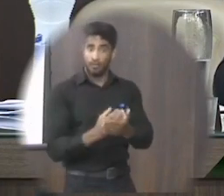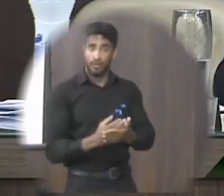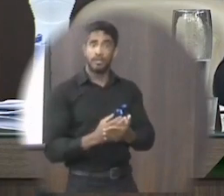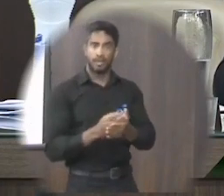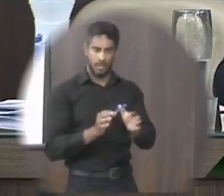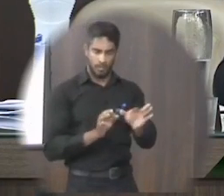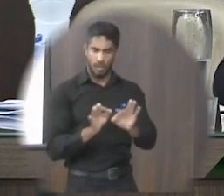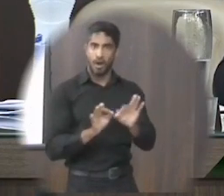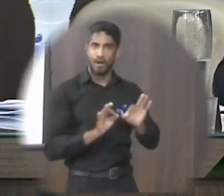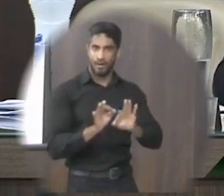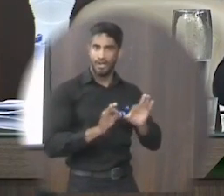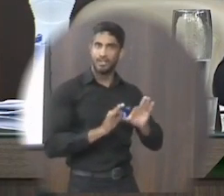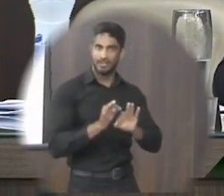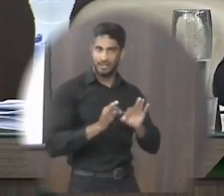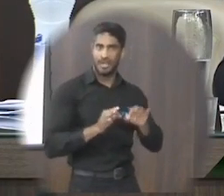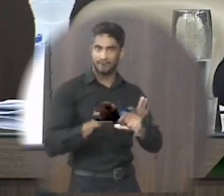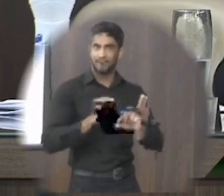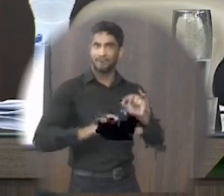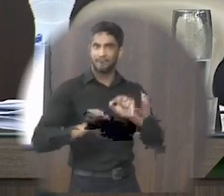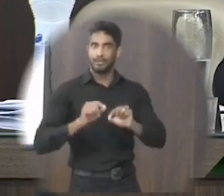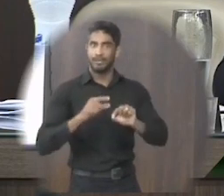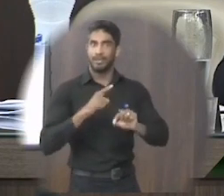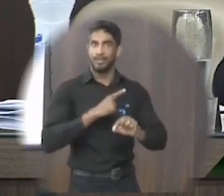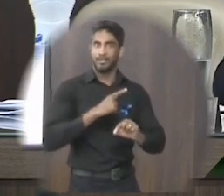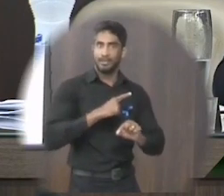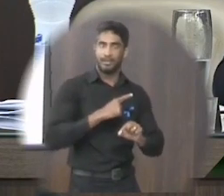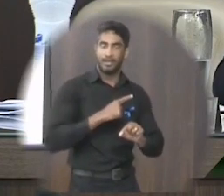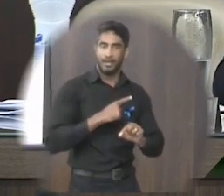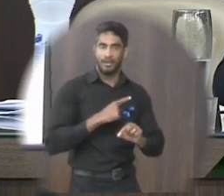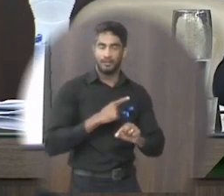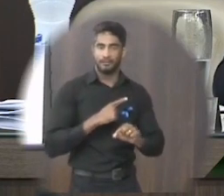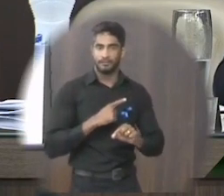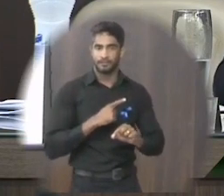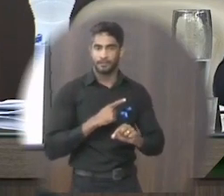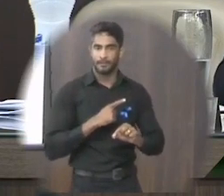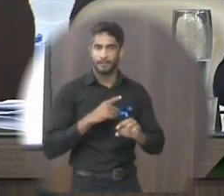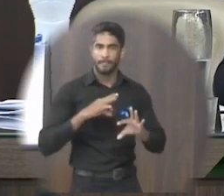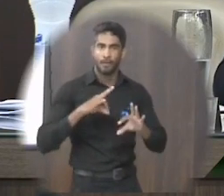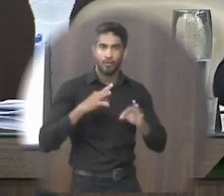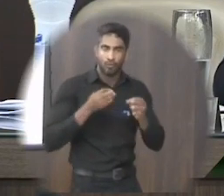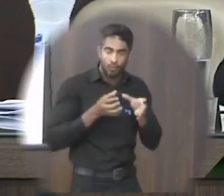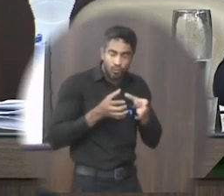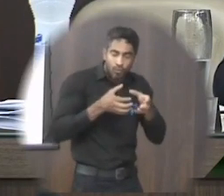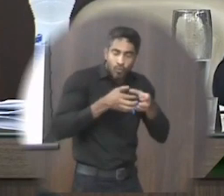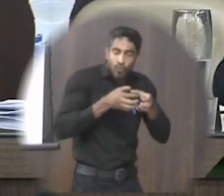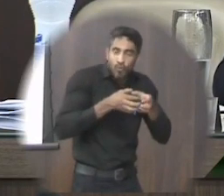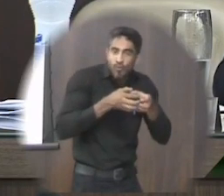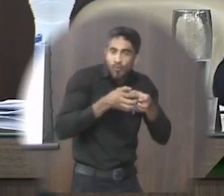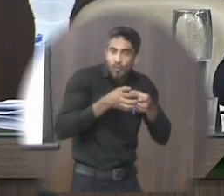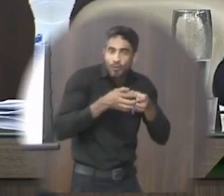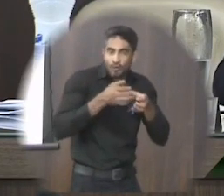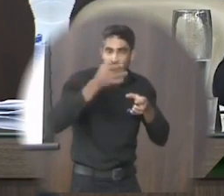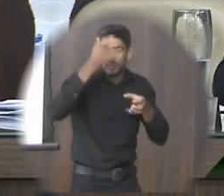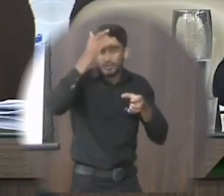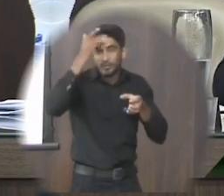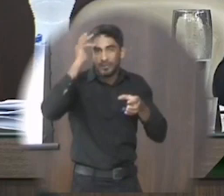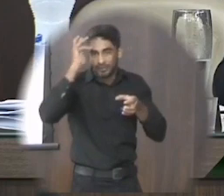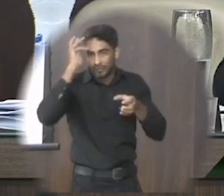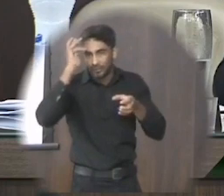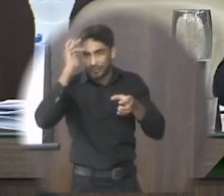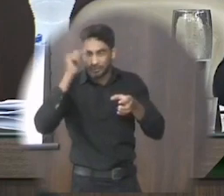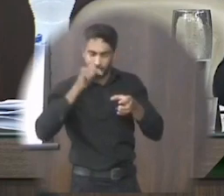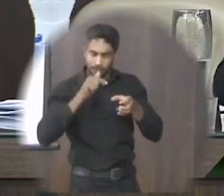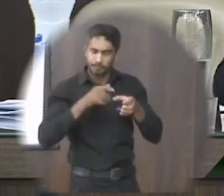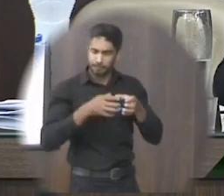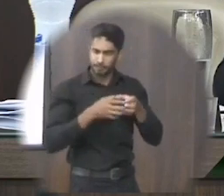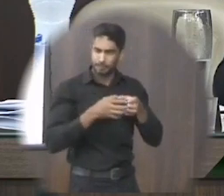crime organizado, onde existe toda uma conjuntura. Para os senhores terem ideia, essa quadrilha